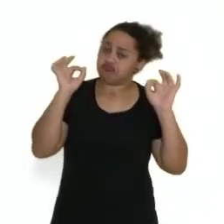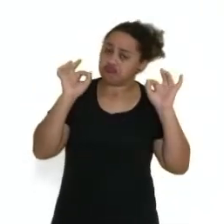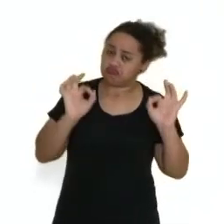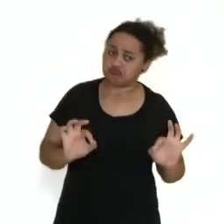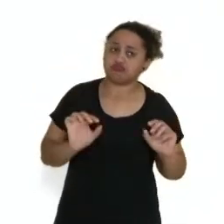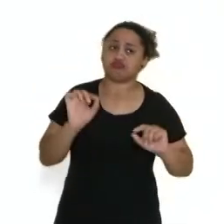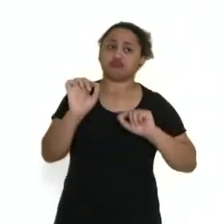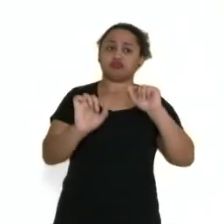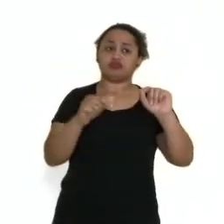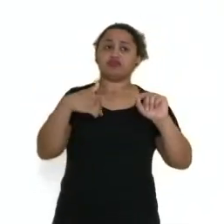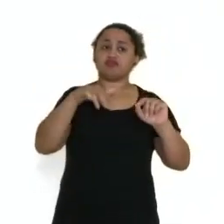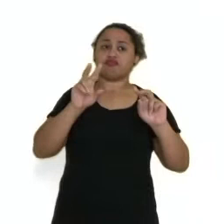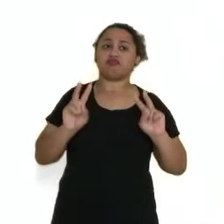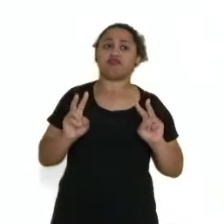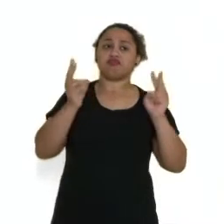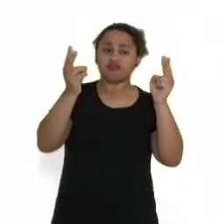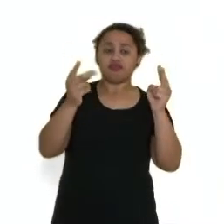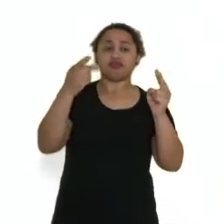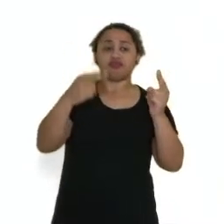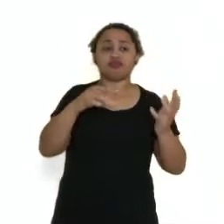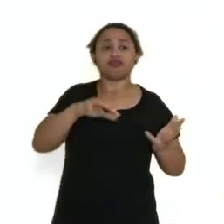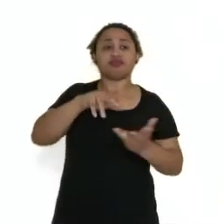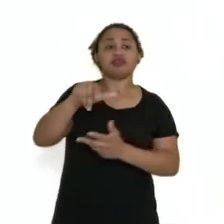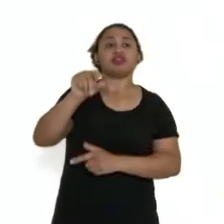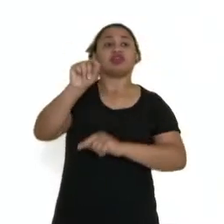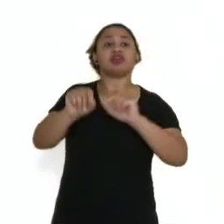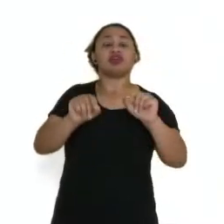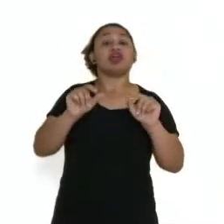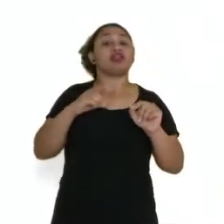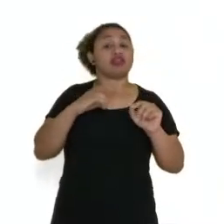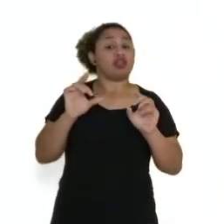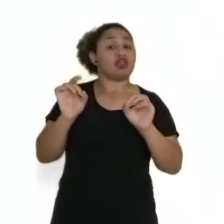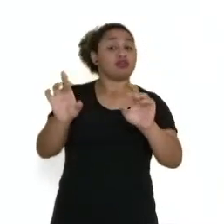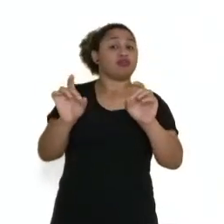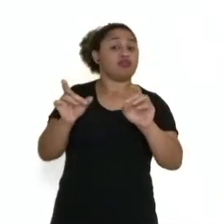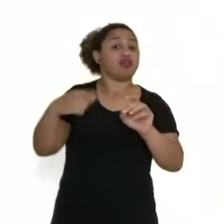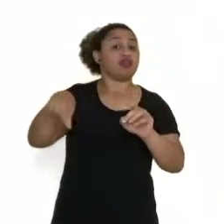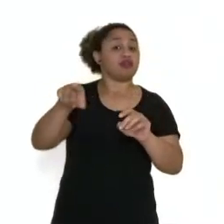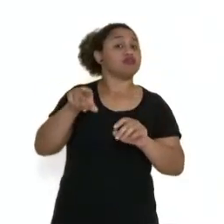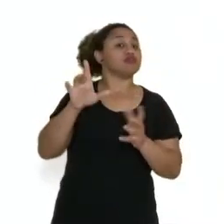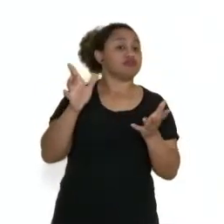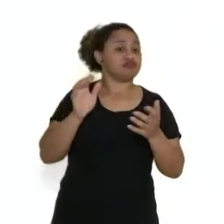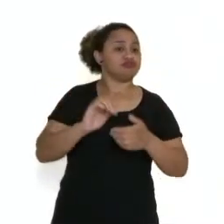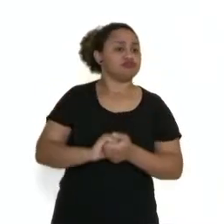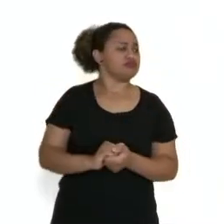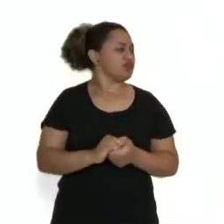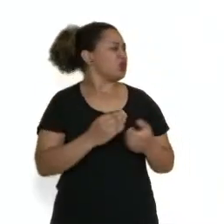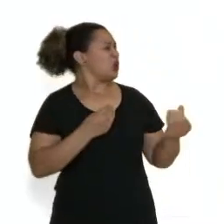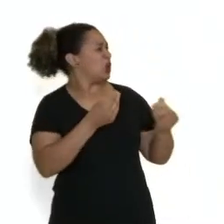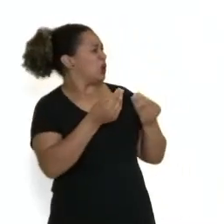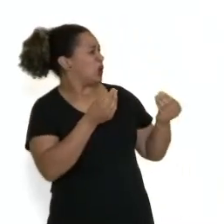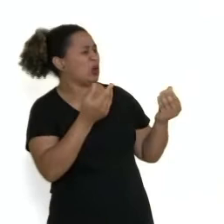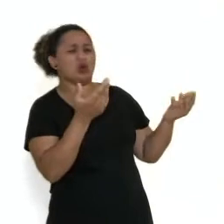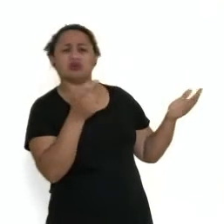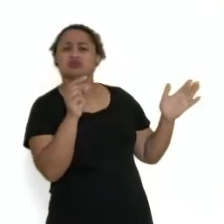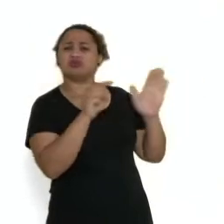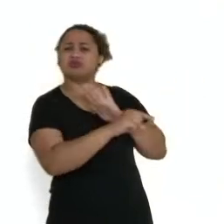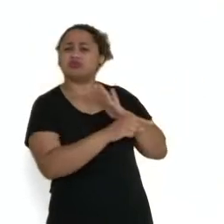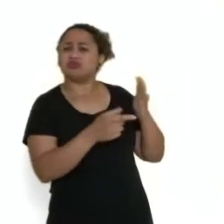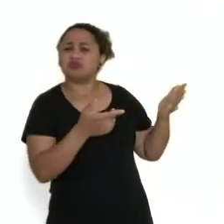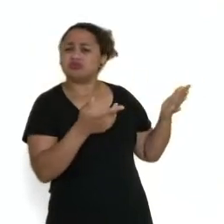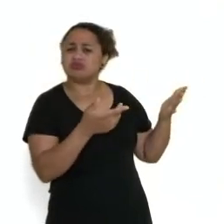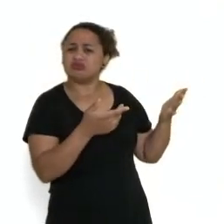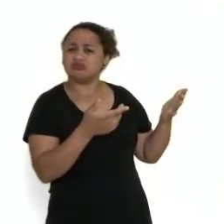que a maior virtude da terra está à venda no mercado. Como? Perguntou o amo